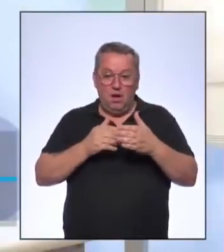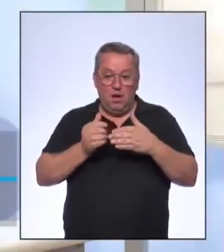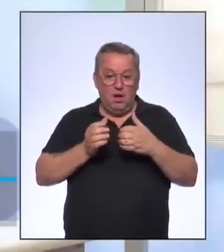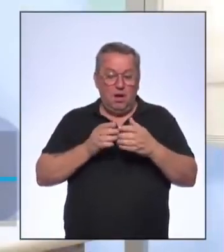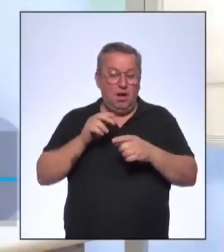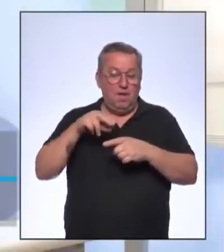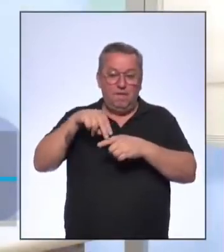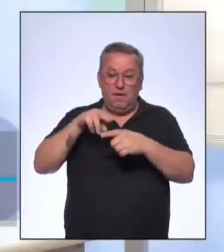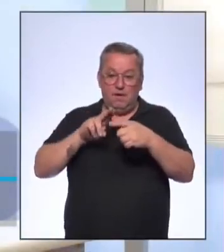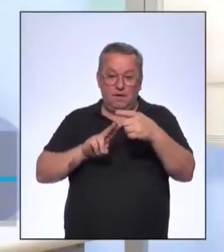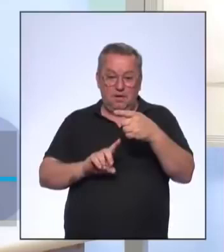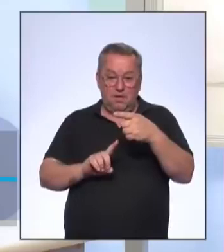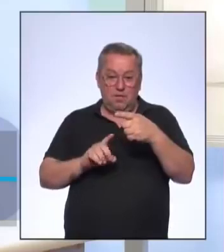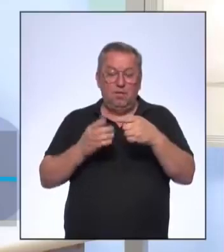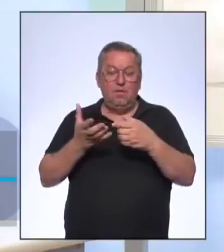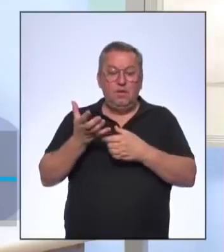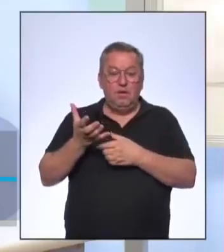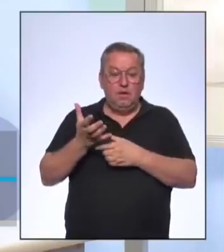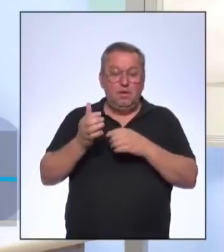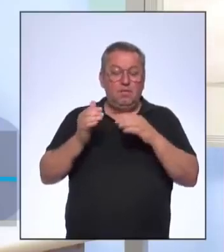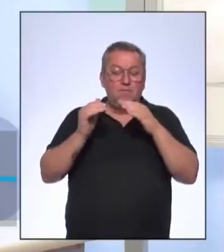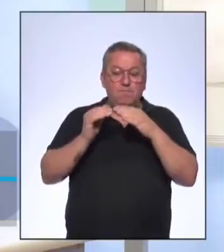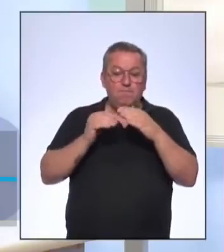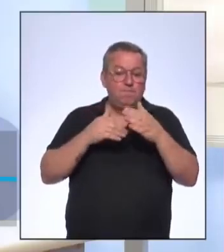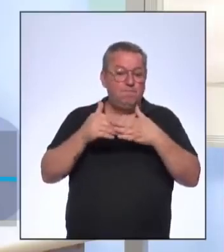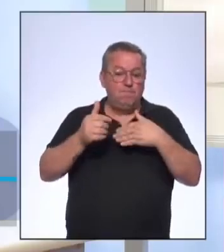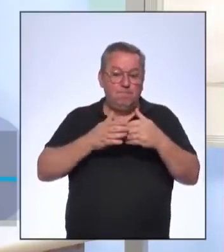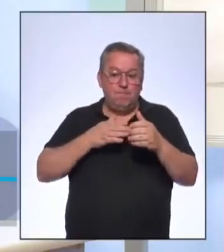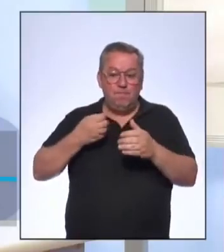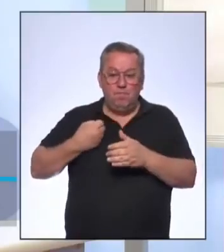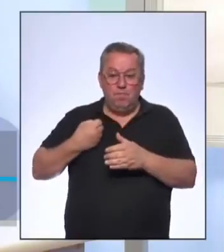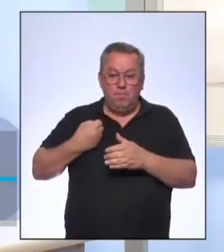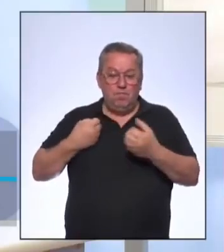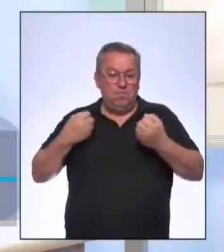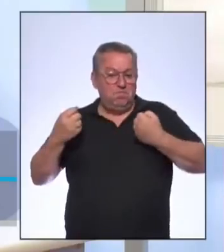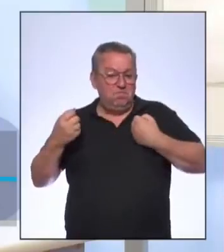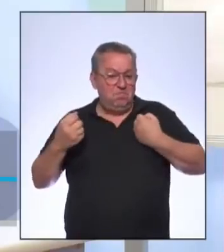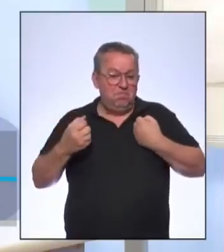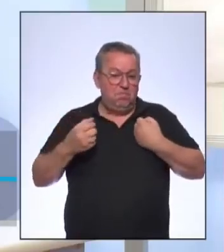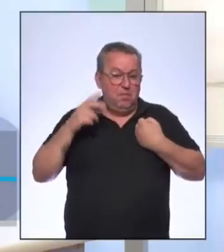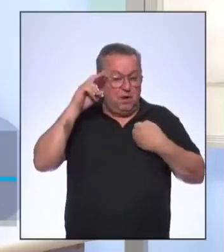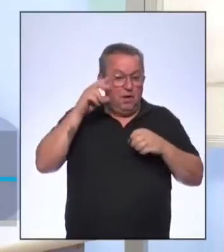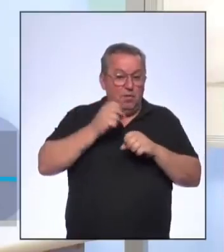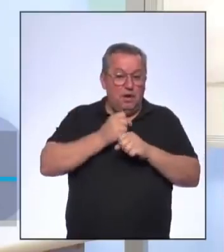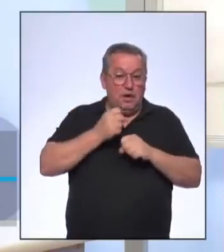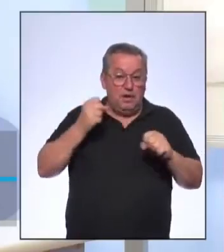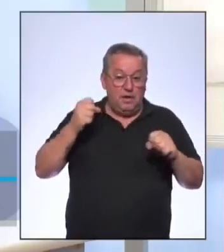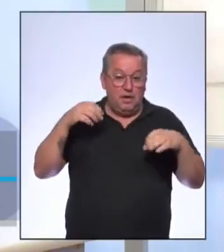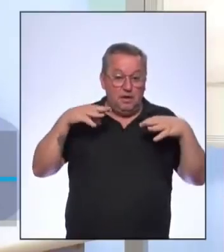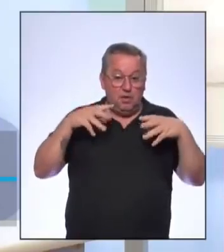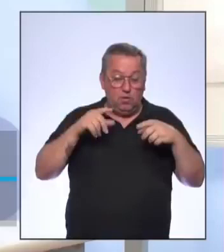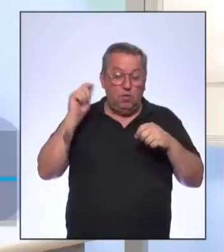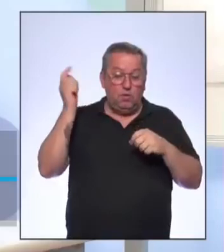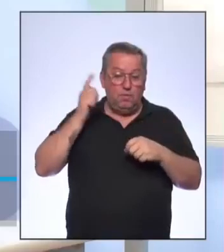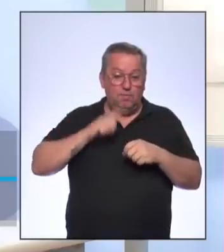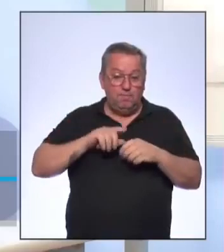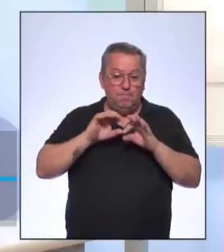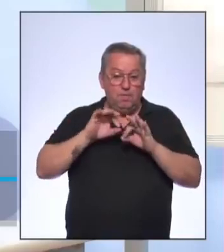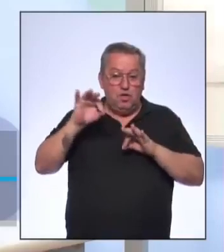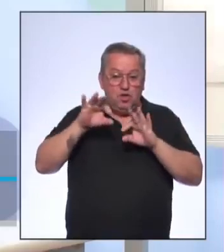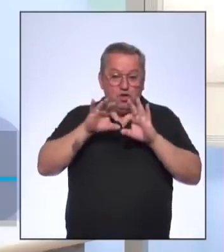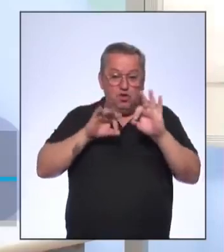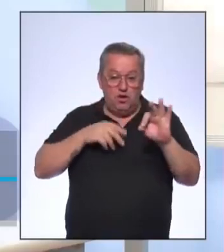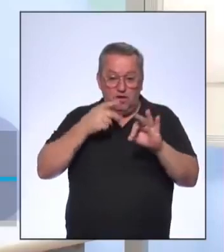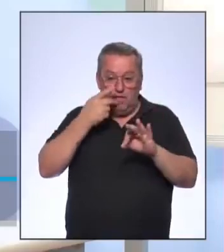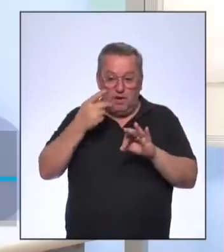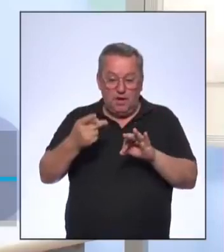que você queira. A relação de qualquer número por qualquer outro. Lembra, grandeza, tudo que você pode mensurar, contar,